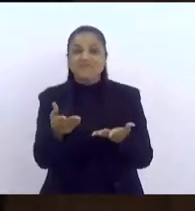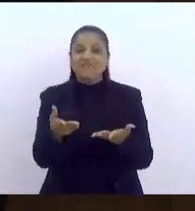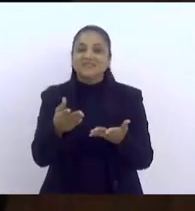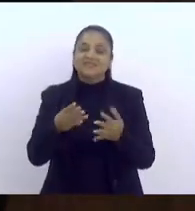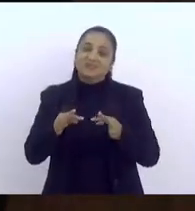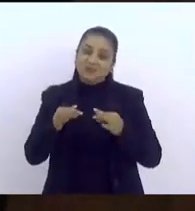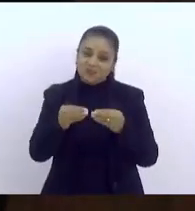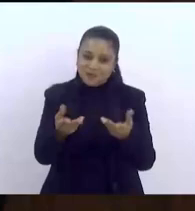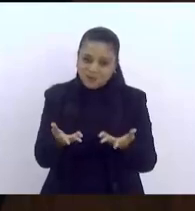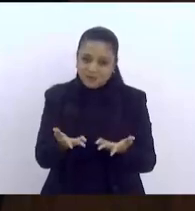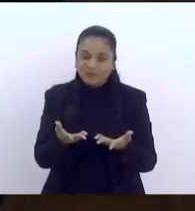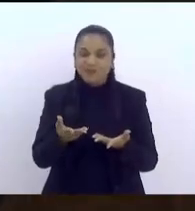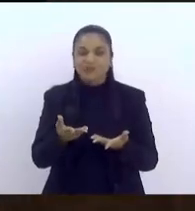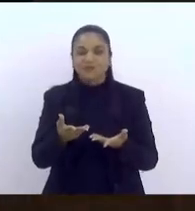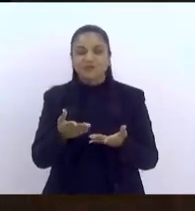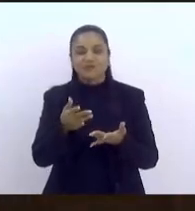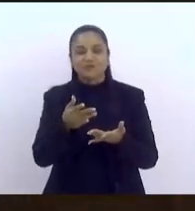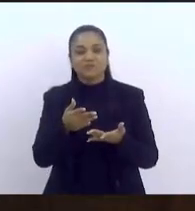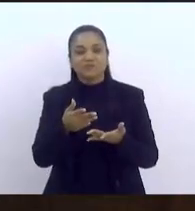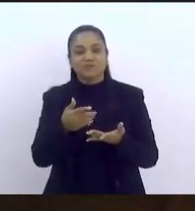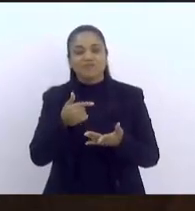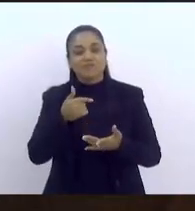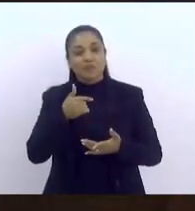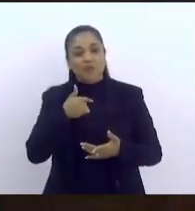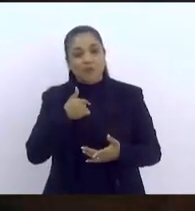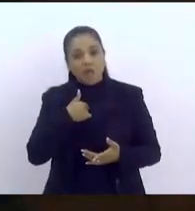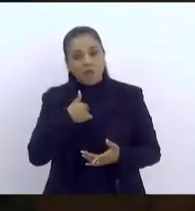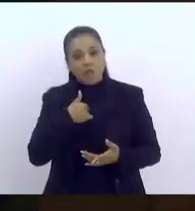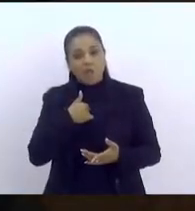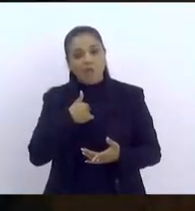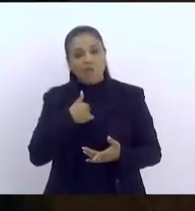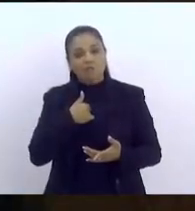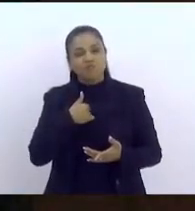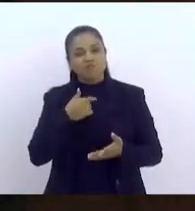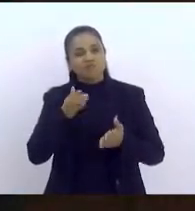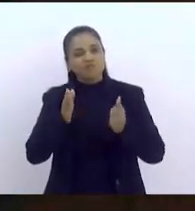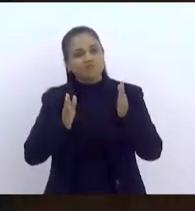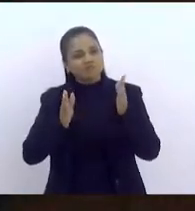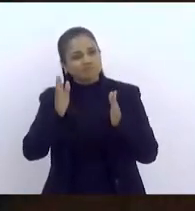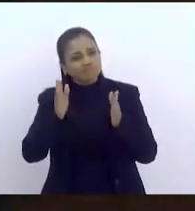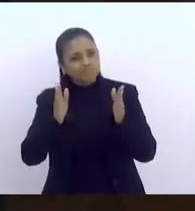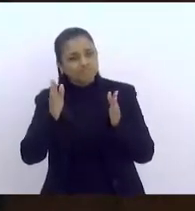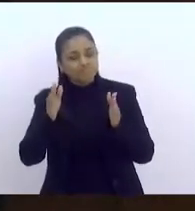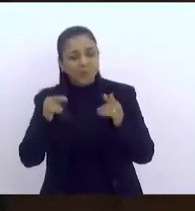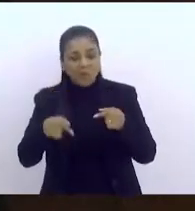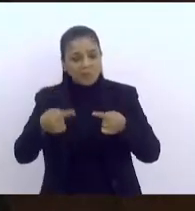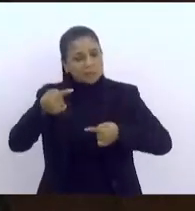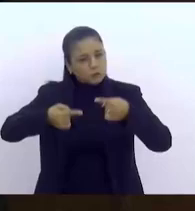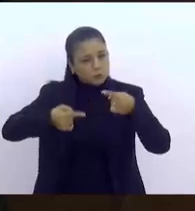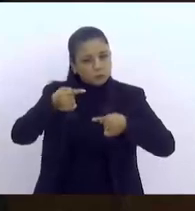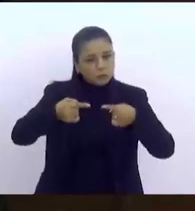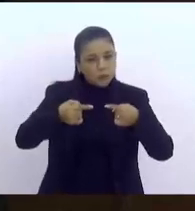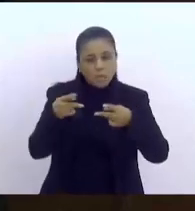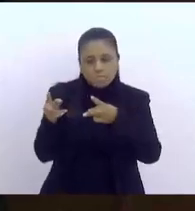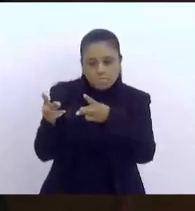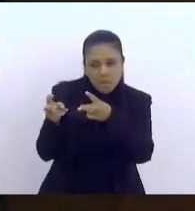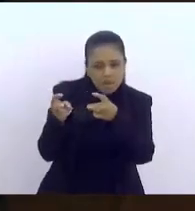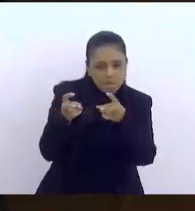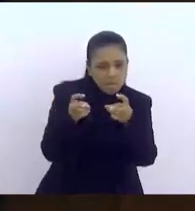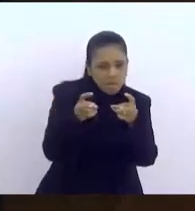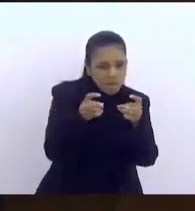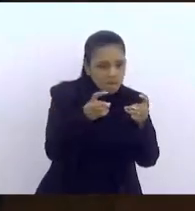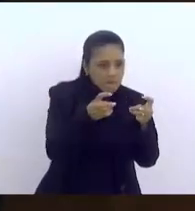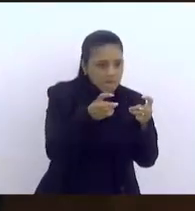aqui que eu passei durante um tempo bom da discussão aqui ouvindo todos aqueles que